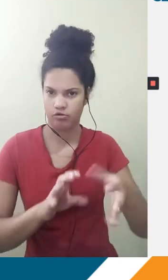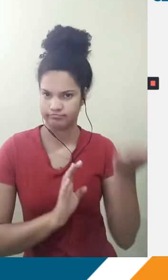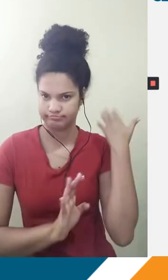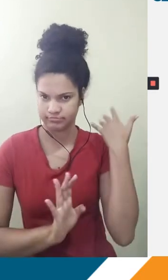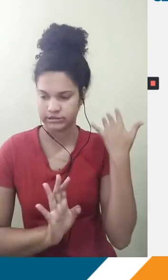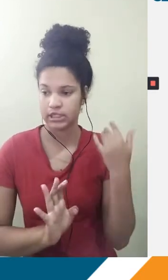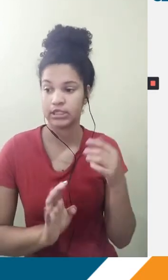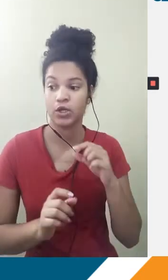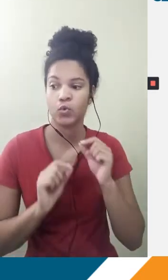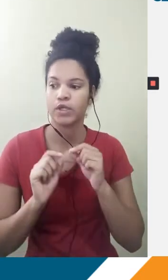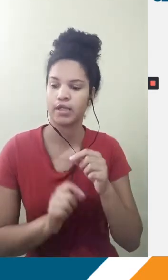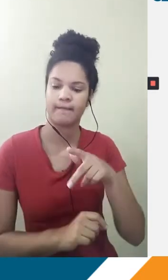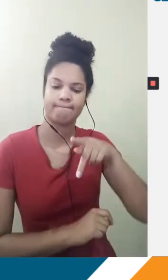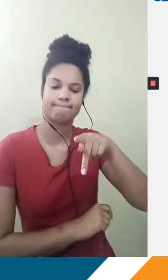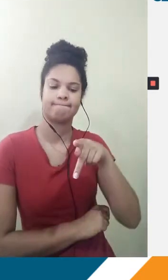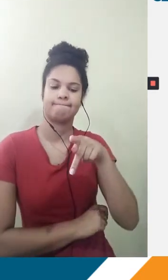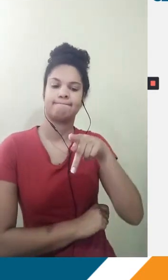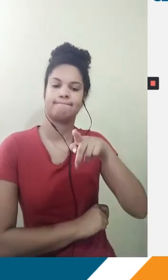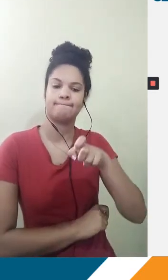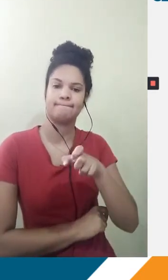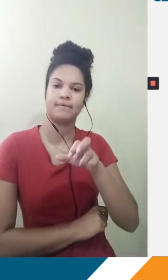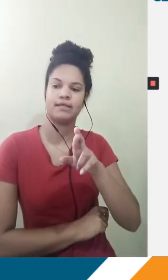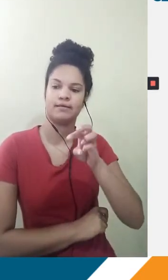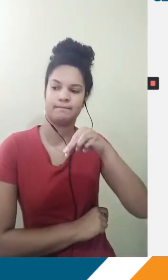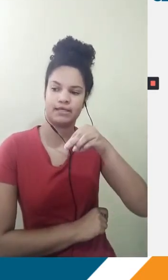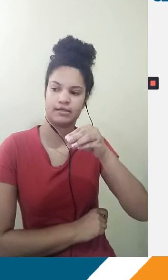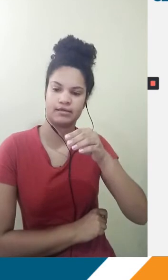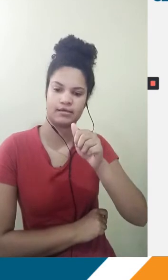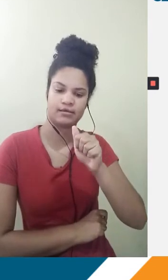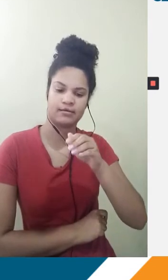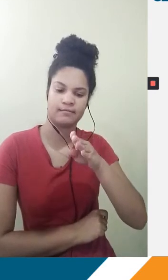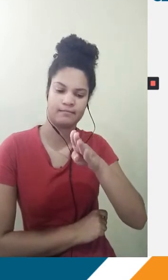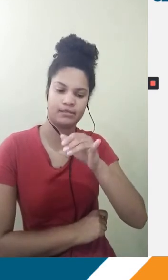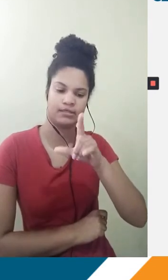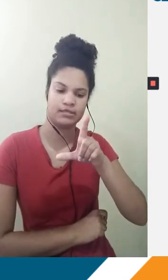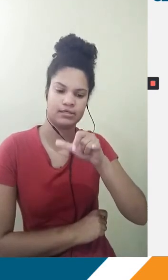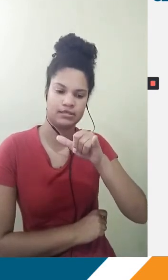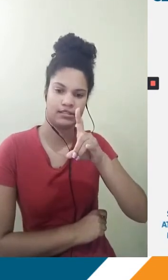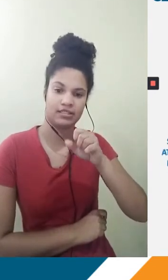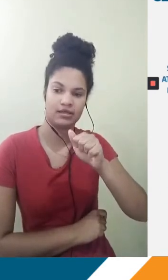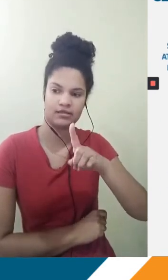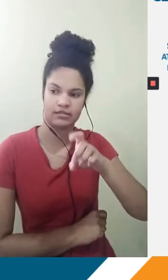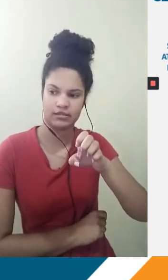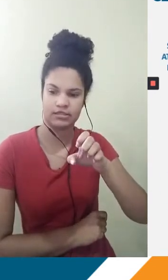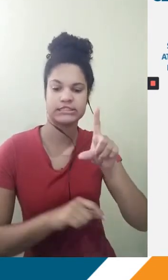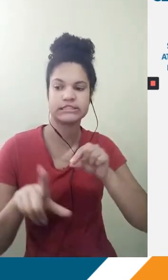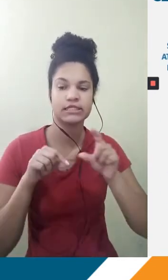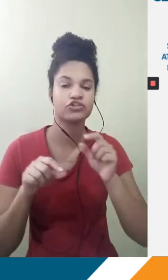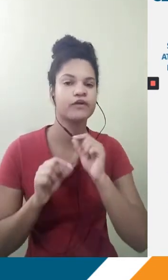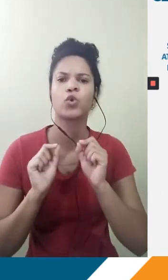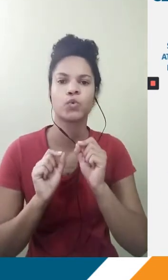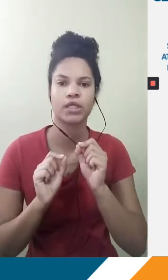seja, característica fundamental das membranas em selecionar o que entra e o que sai de uma célula ou até de